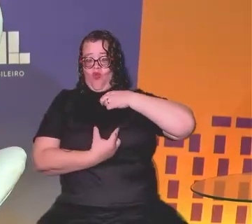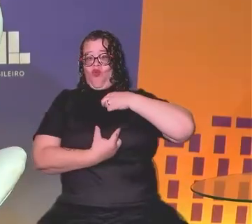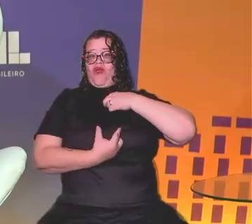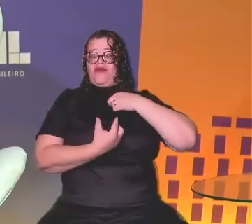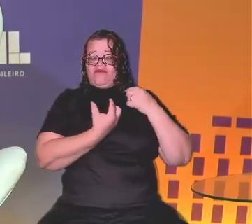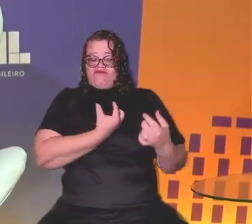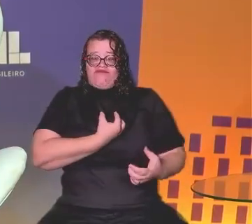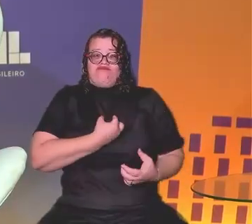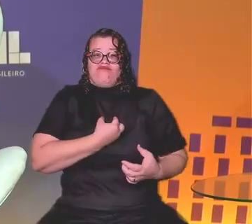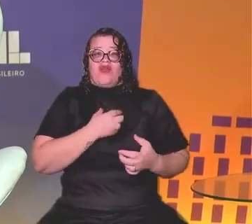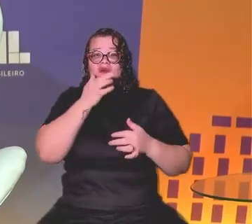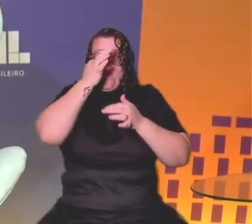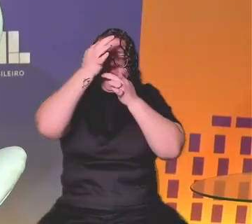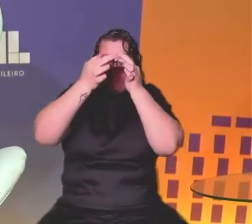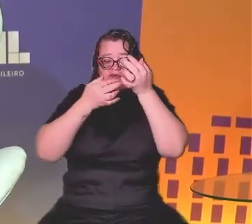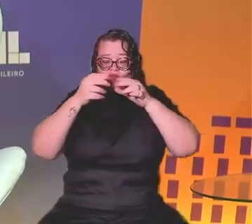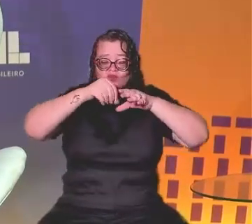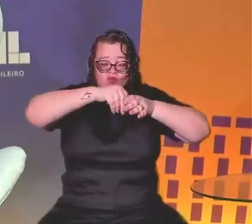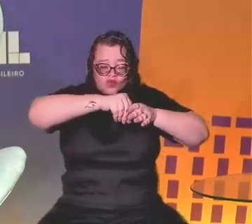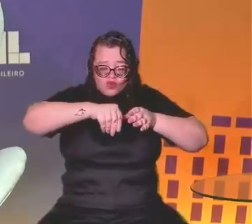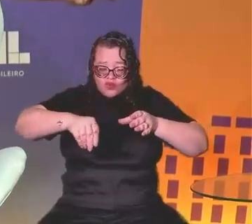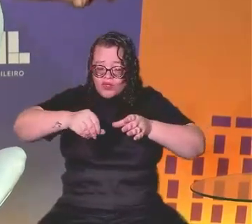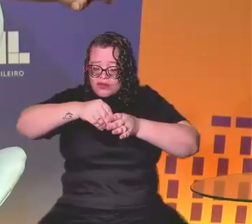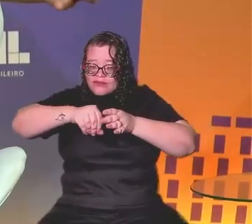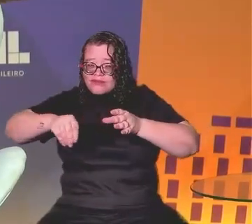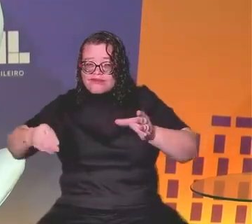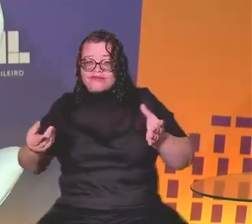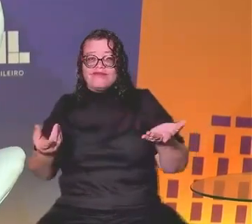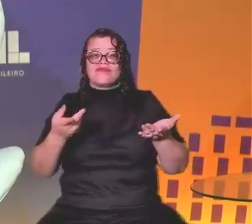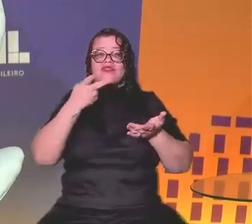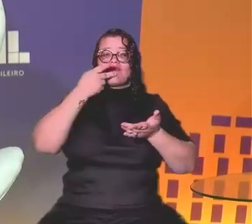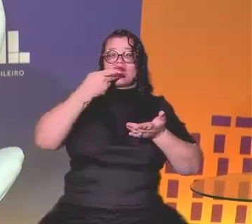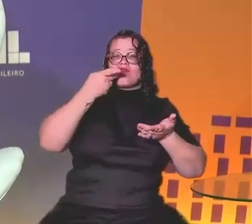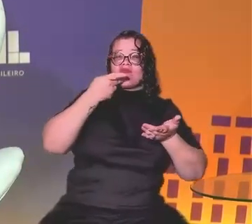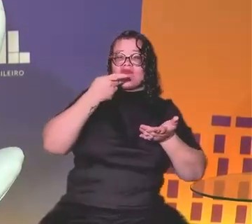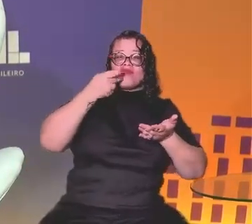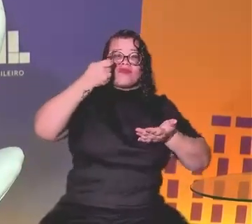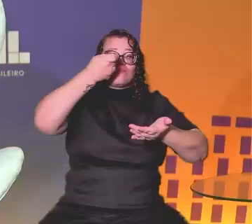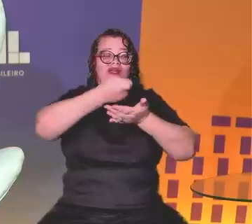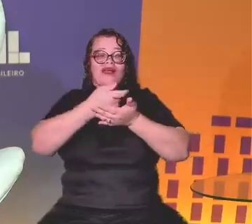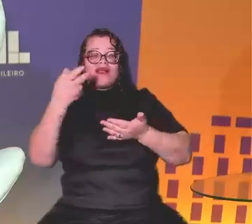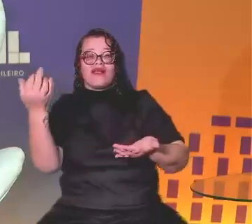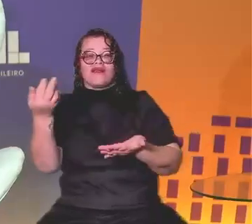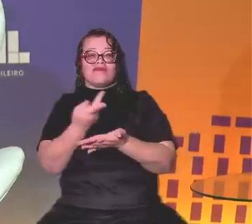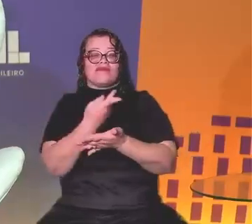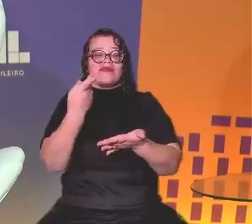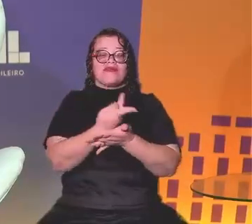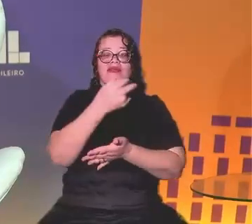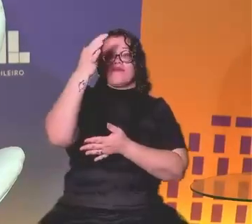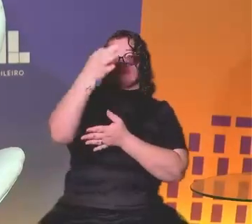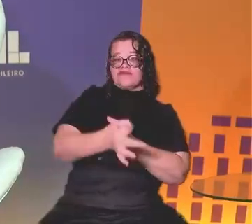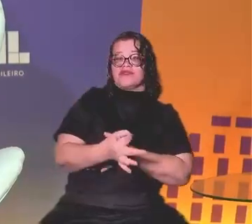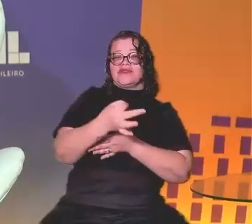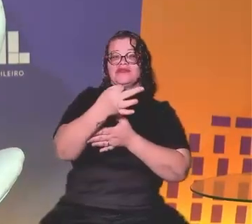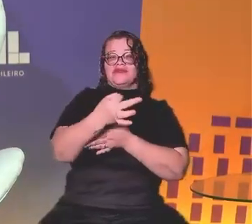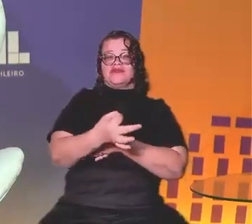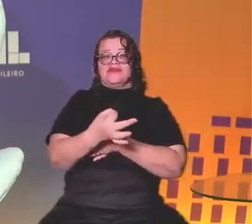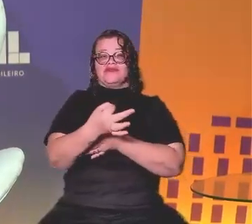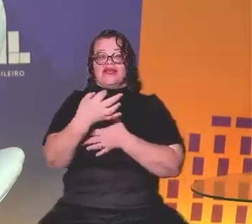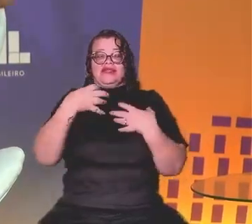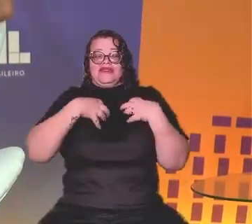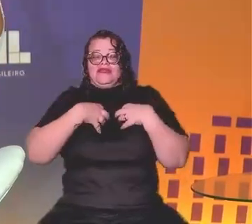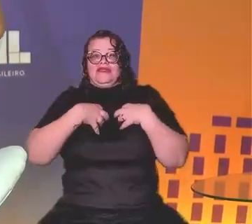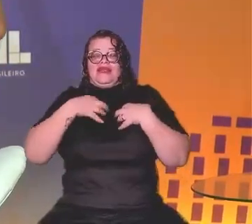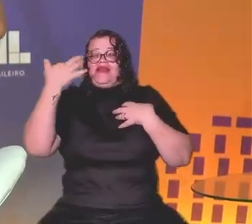falar das flores, eles vão cobrar sementes. Se eu falar do acerto, eles vão cobrar minhas falhas. Enquanto eu canto dores para aquele que ainda não